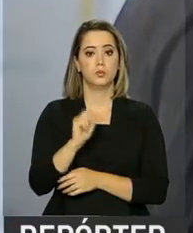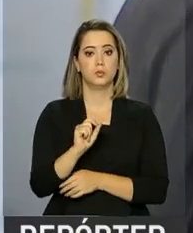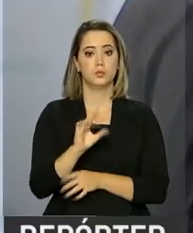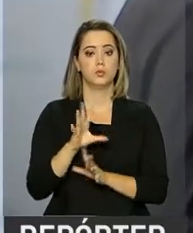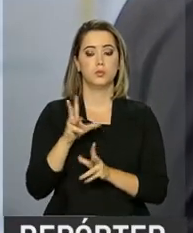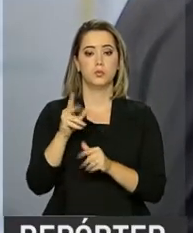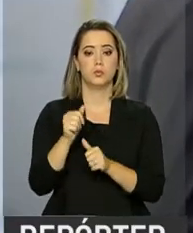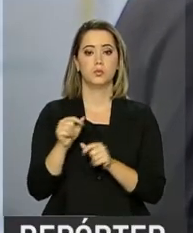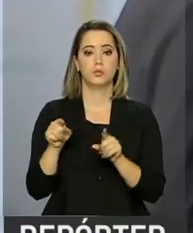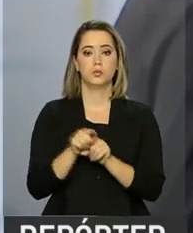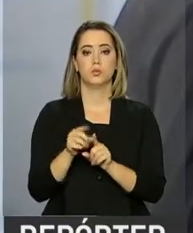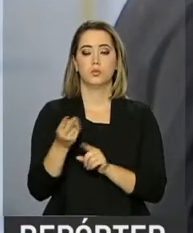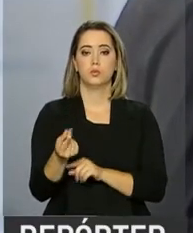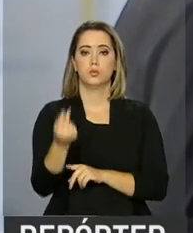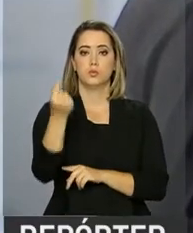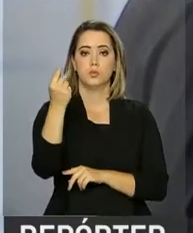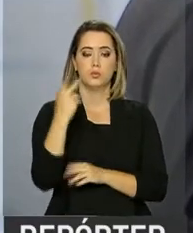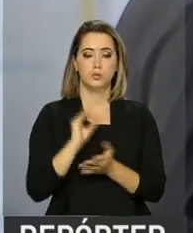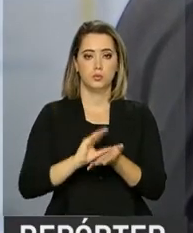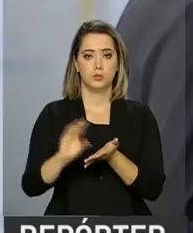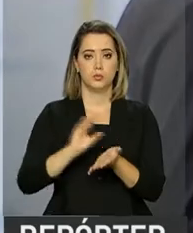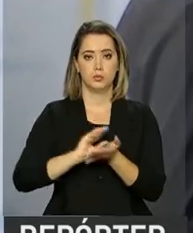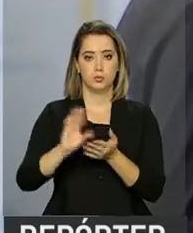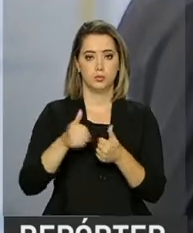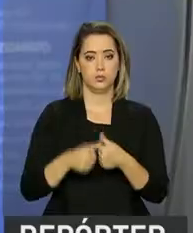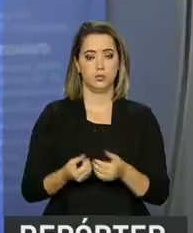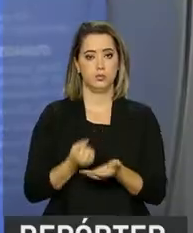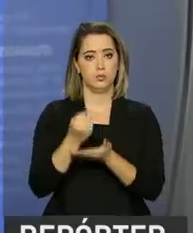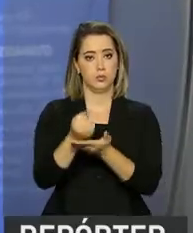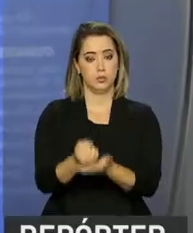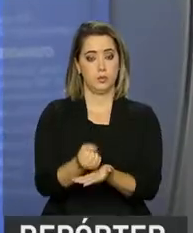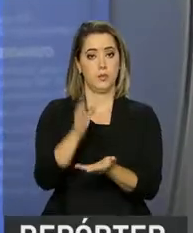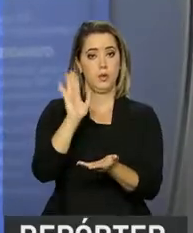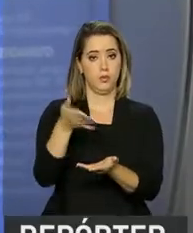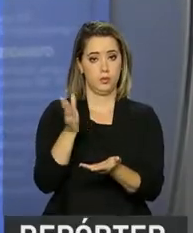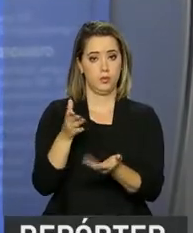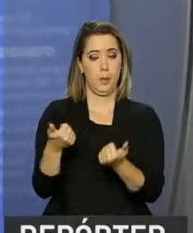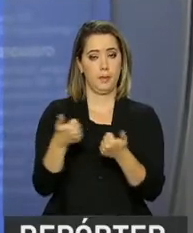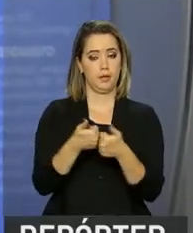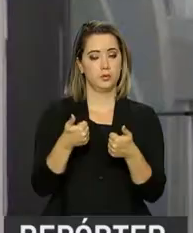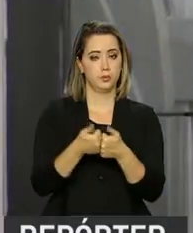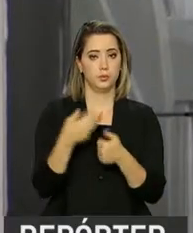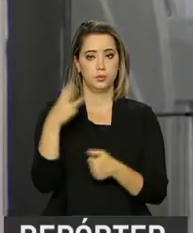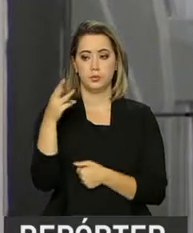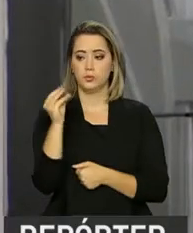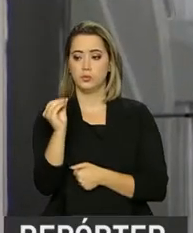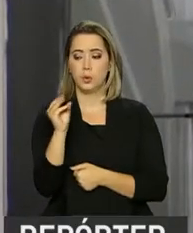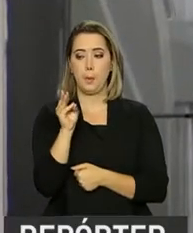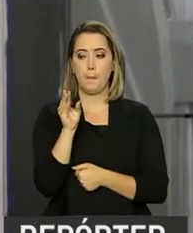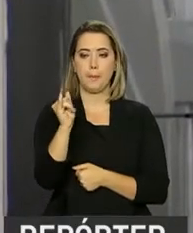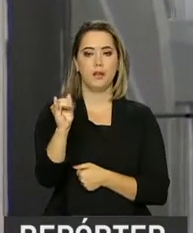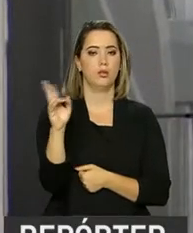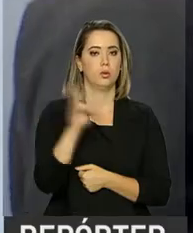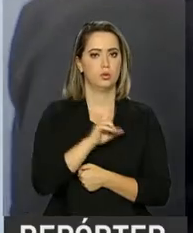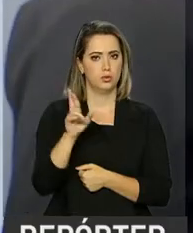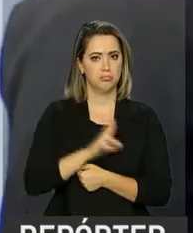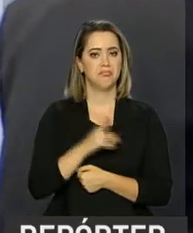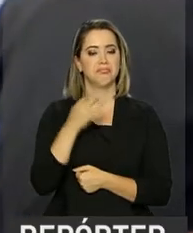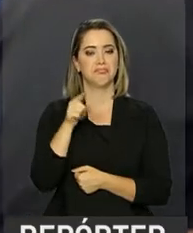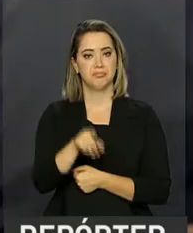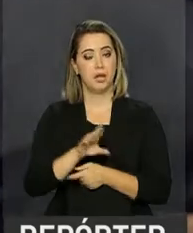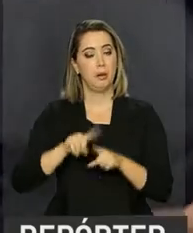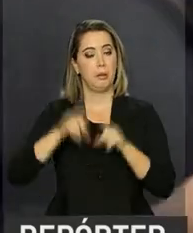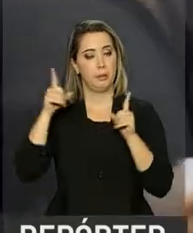no total o volume de recursos disponibilizados já está próximo de 30 bilhões de reais mas o